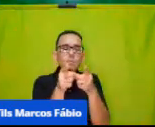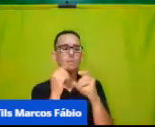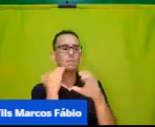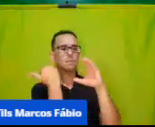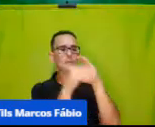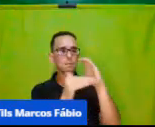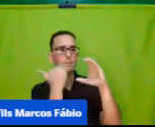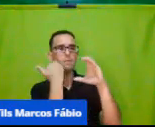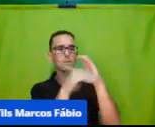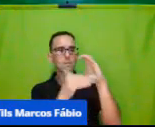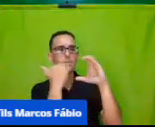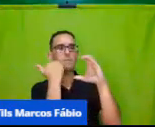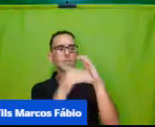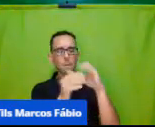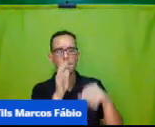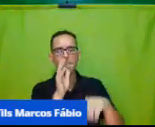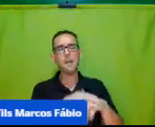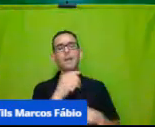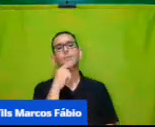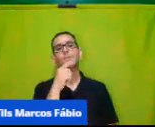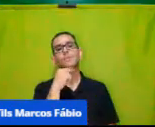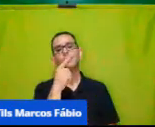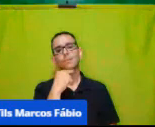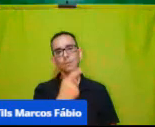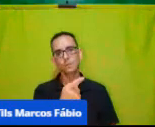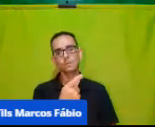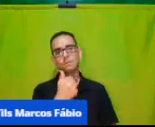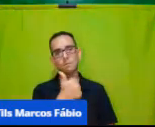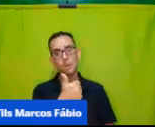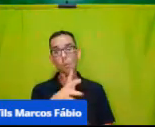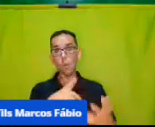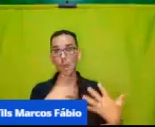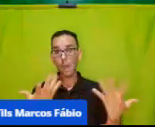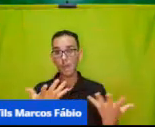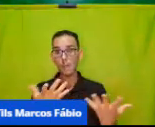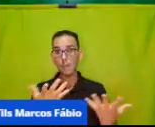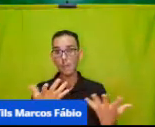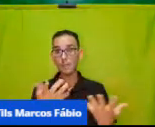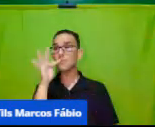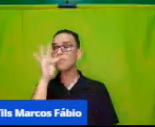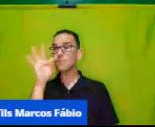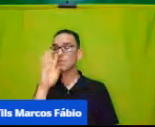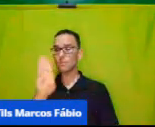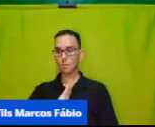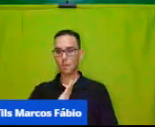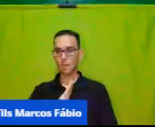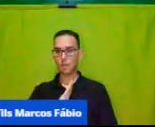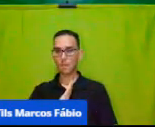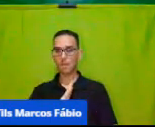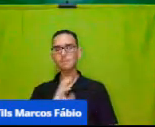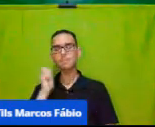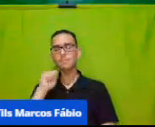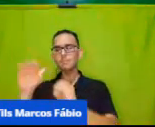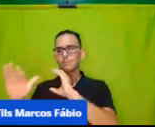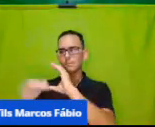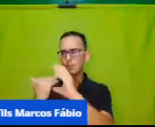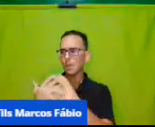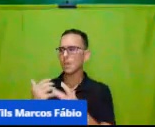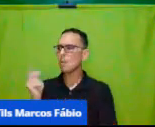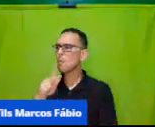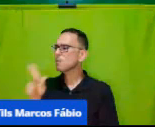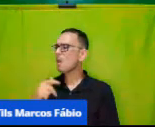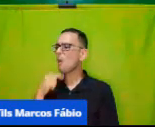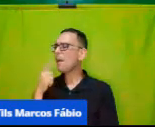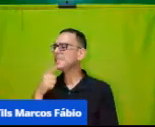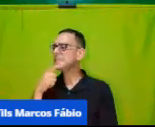Postando, tirando mais dúvida. Quando surge um feedback, algum aluno que envia, professor, eu não entendi ainda